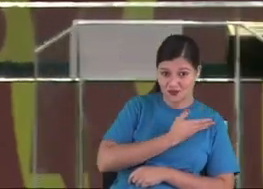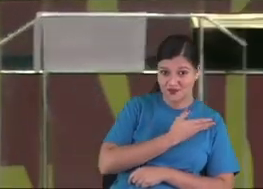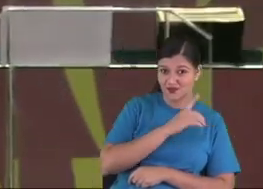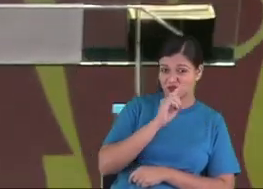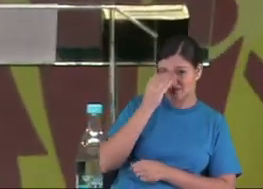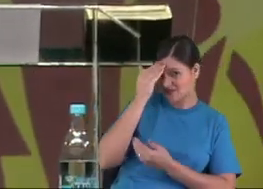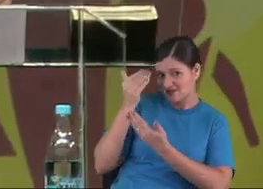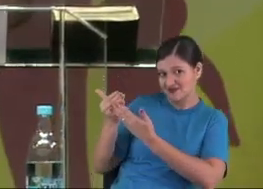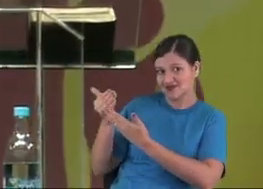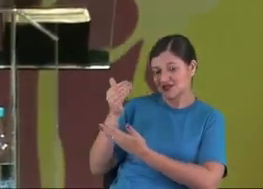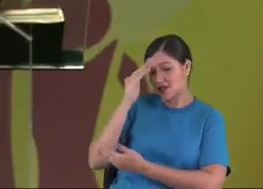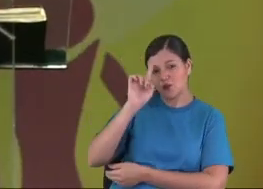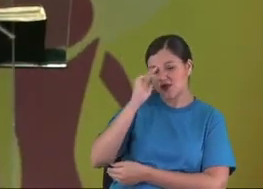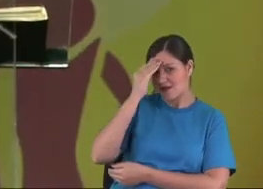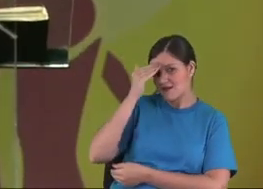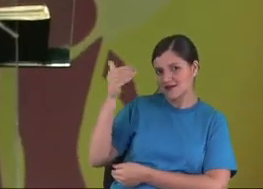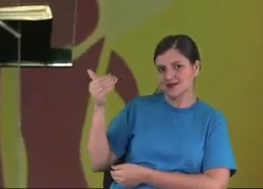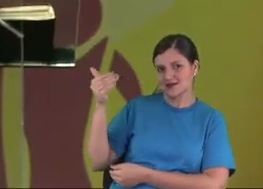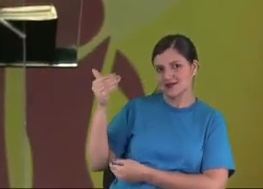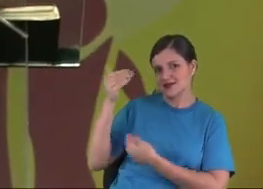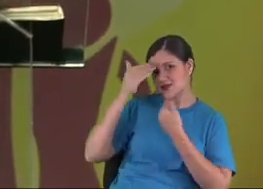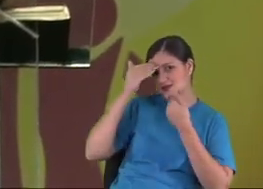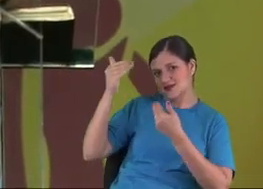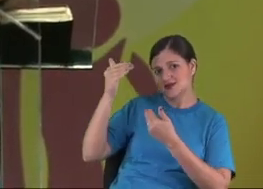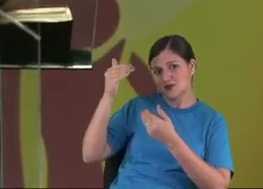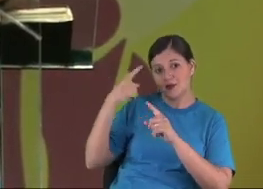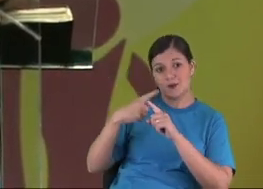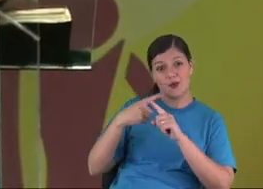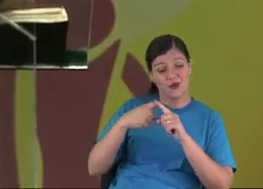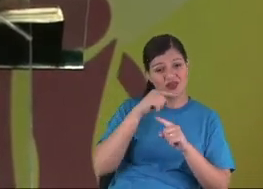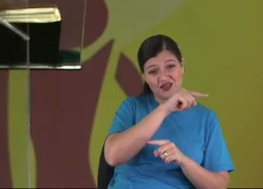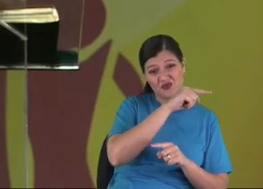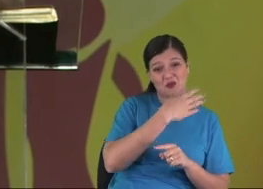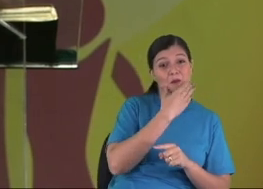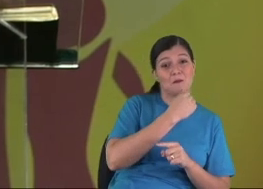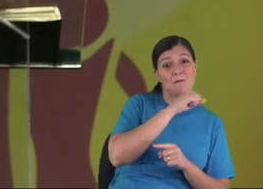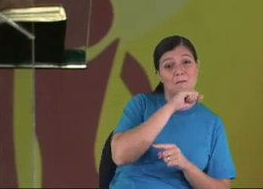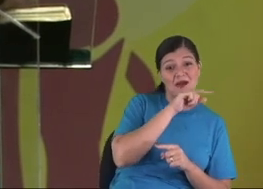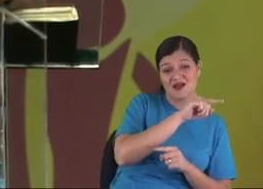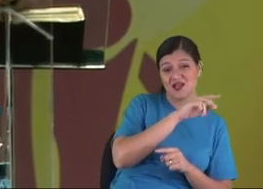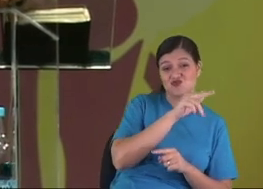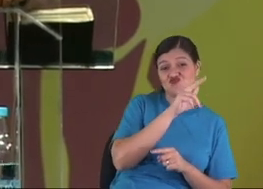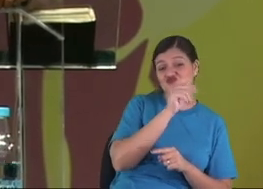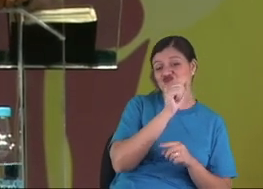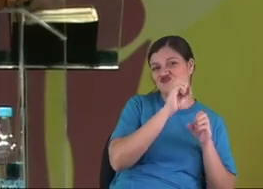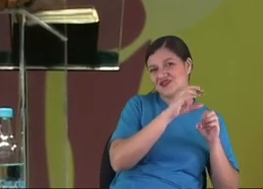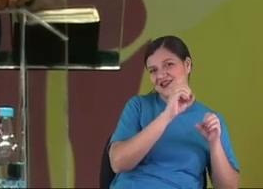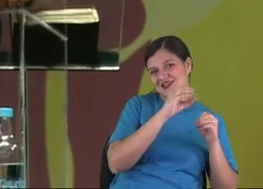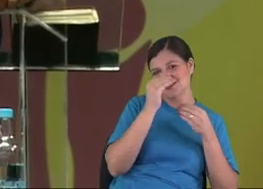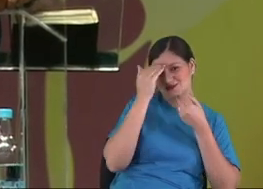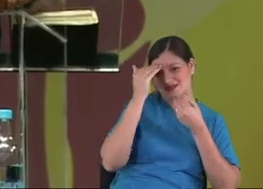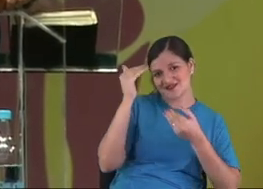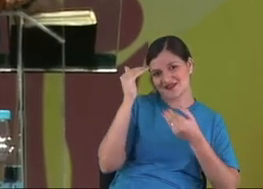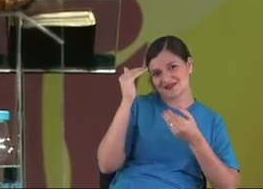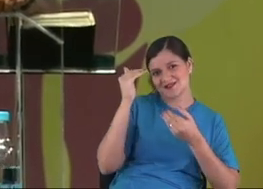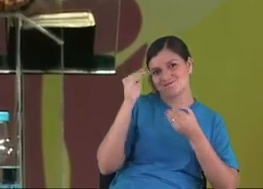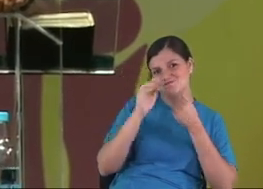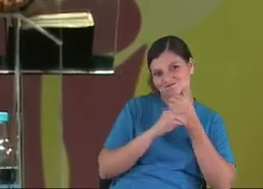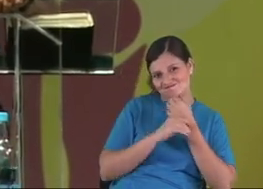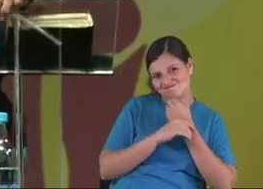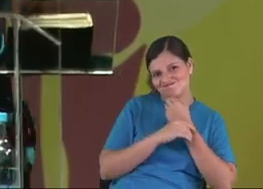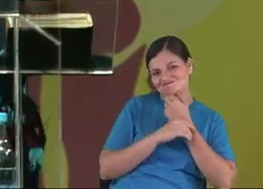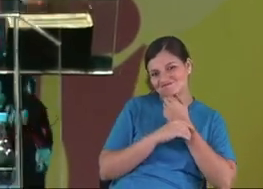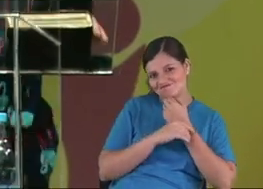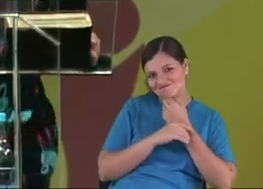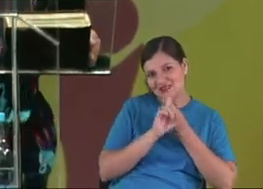Mas sabe por que não agradeceu? Porque o pai dele nunca ensinou a dizer obrigado. Porque o avô não ensinou o pai dele a